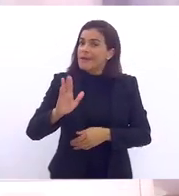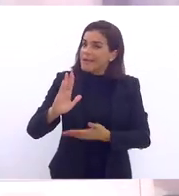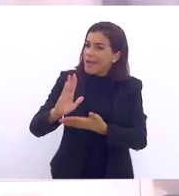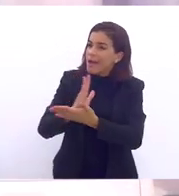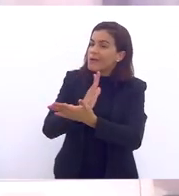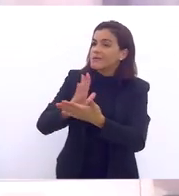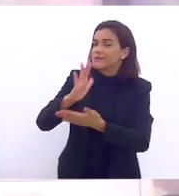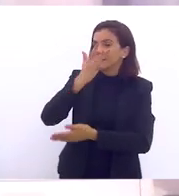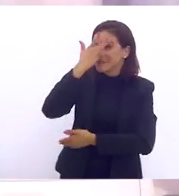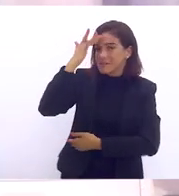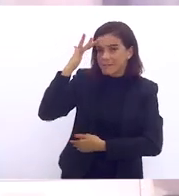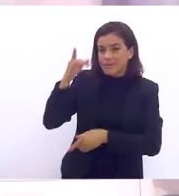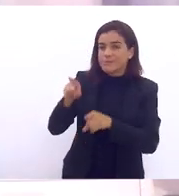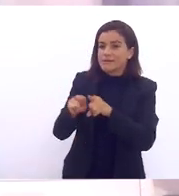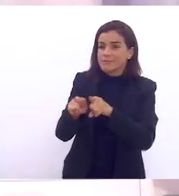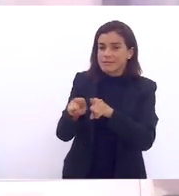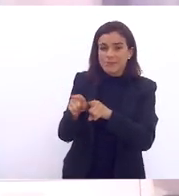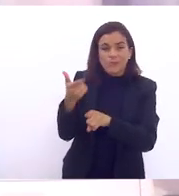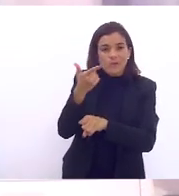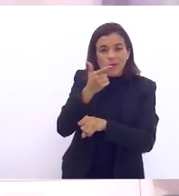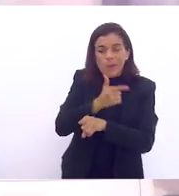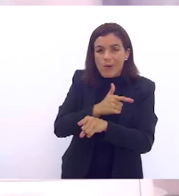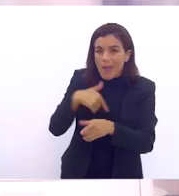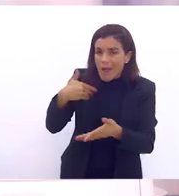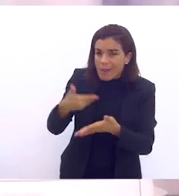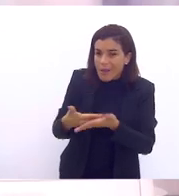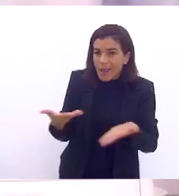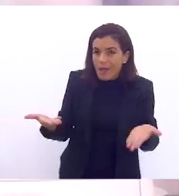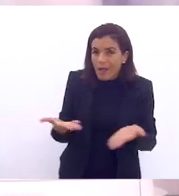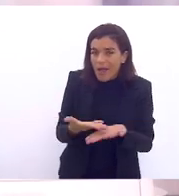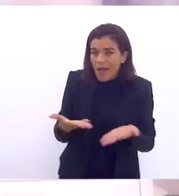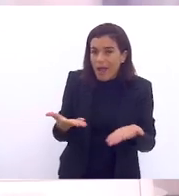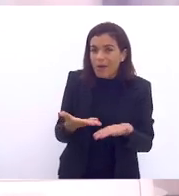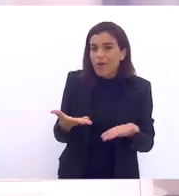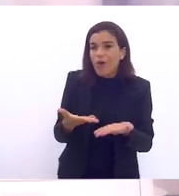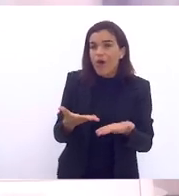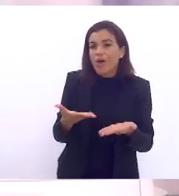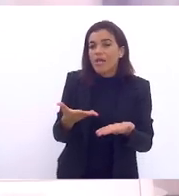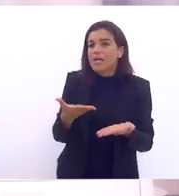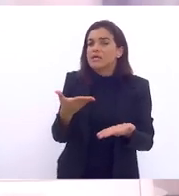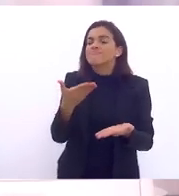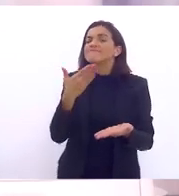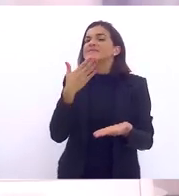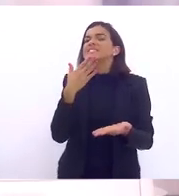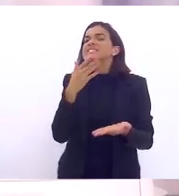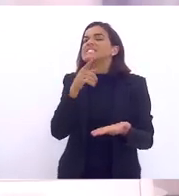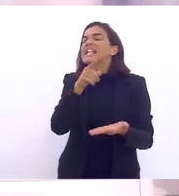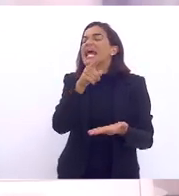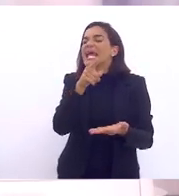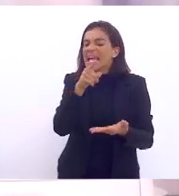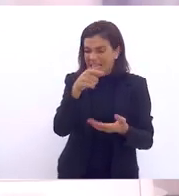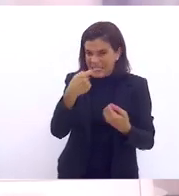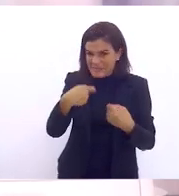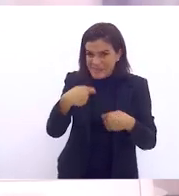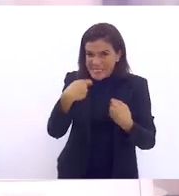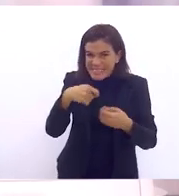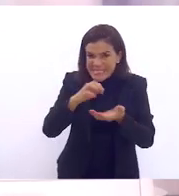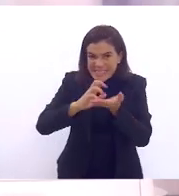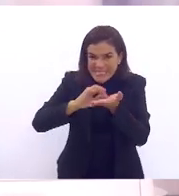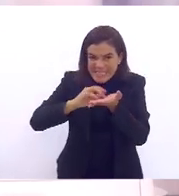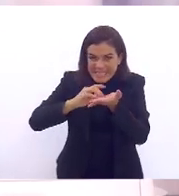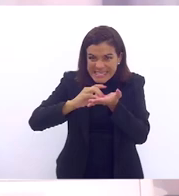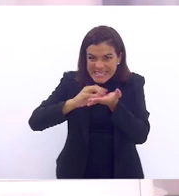ainda não conseguiram eh se identificar muito com essa parte digital né